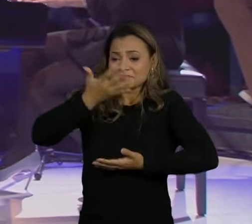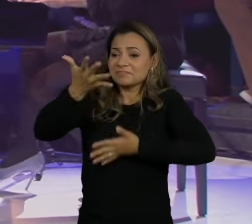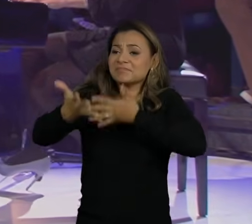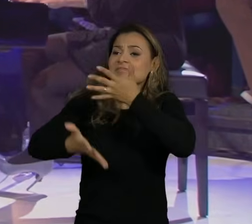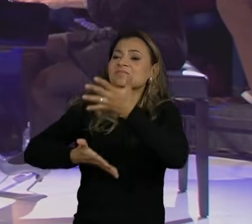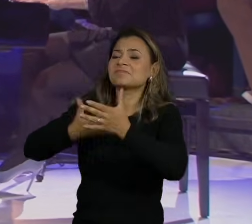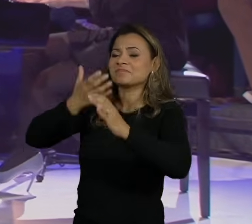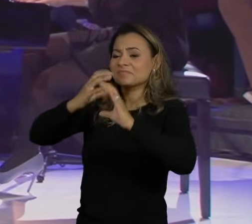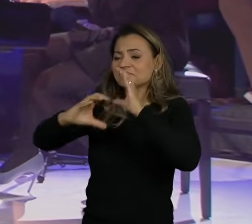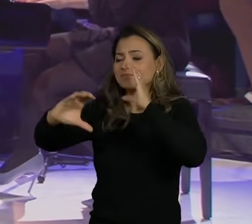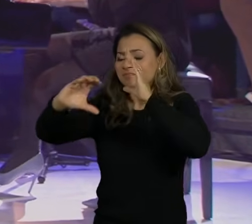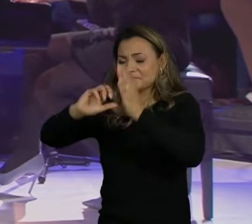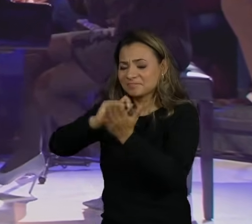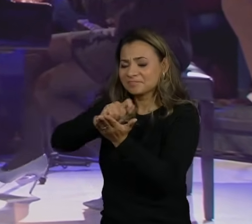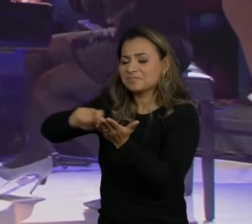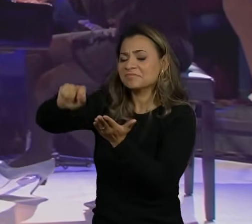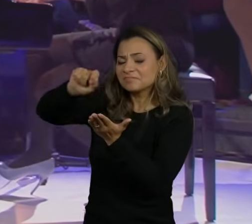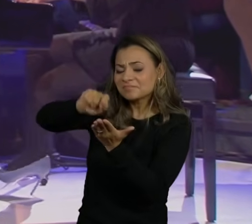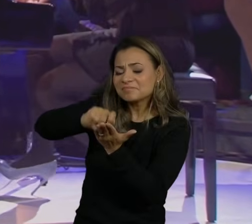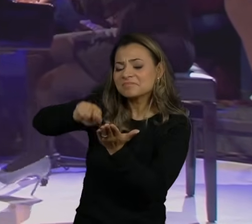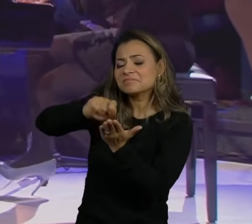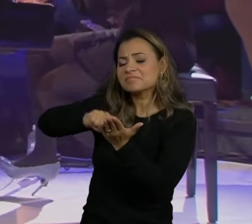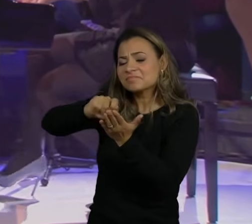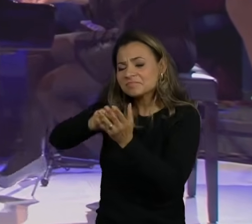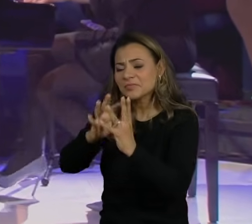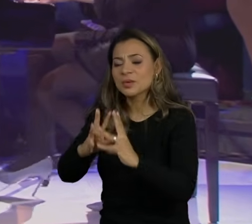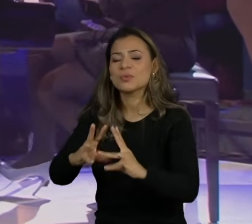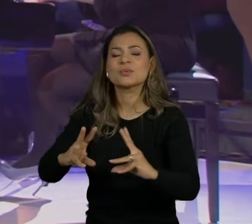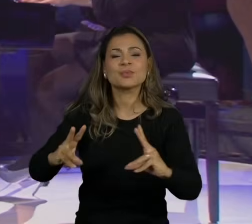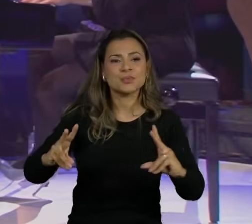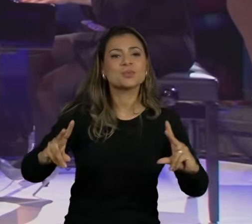a tristeza embora,